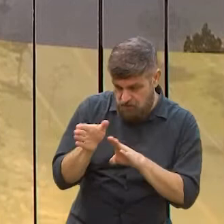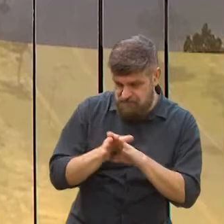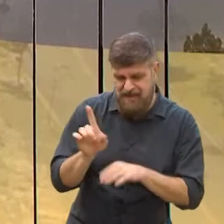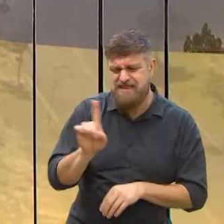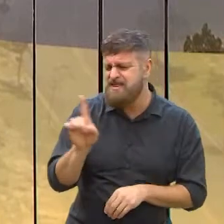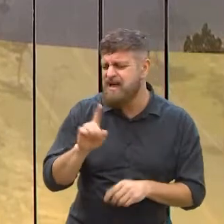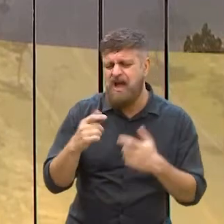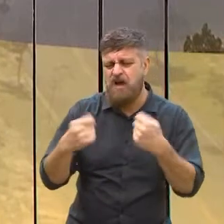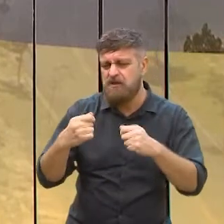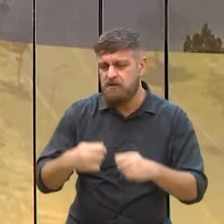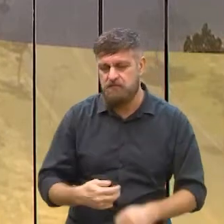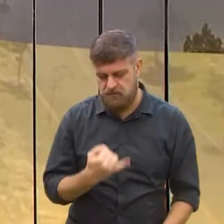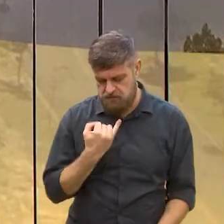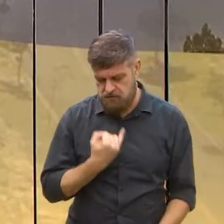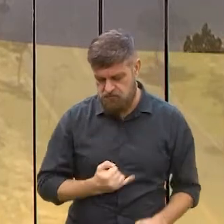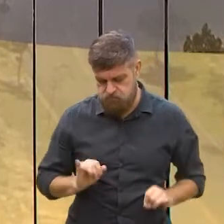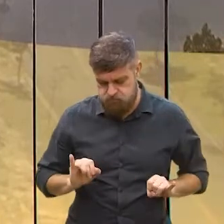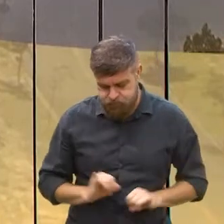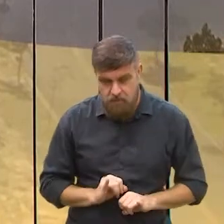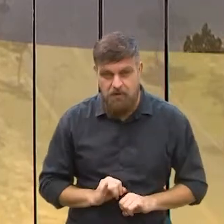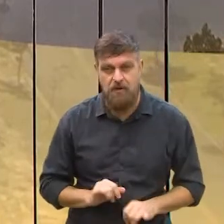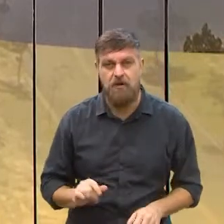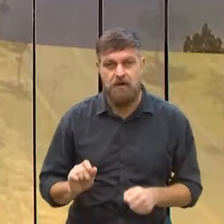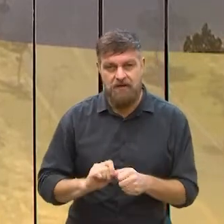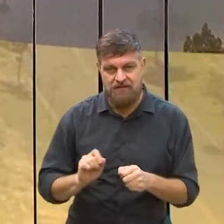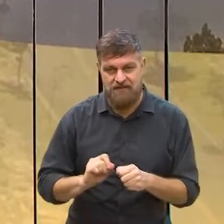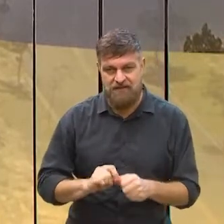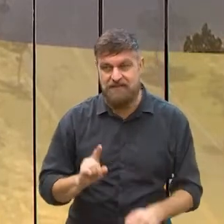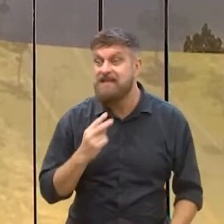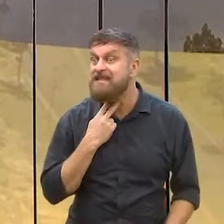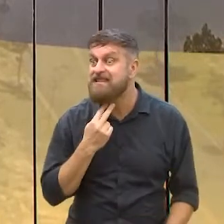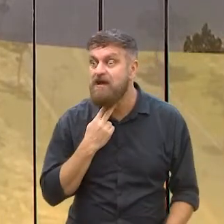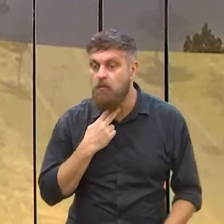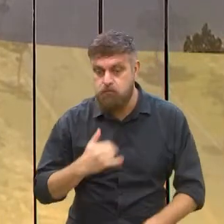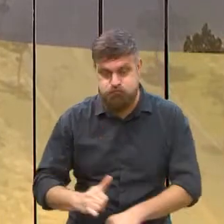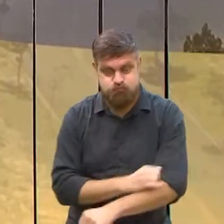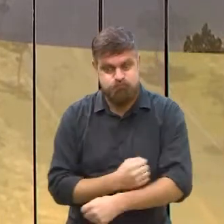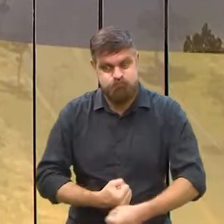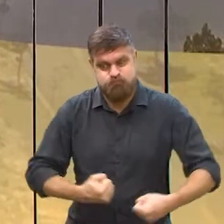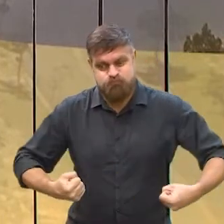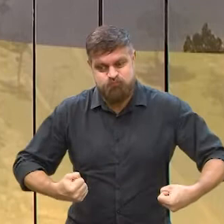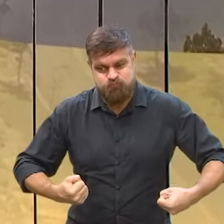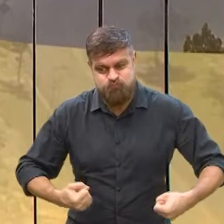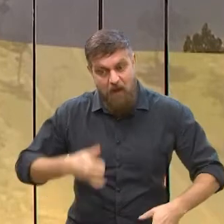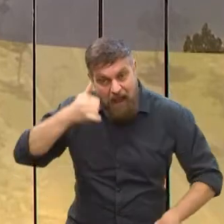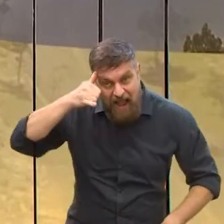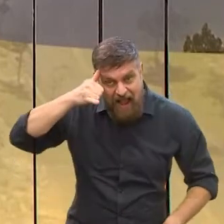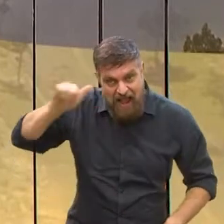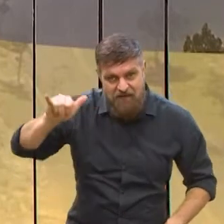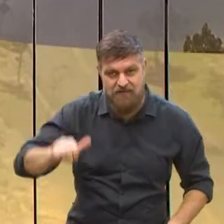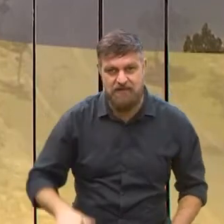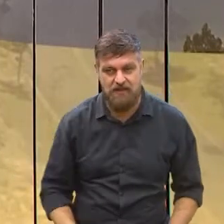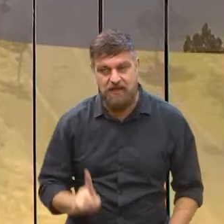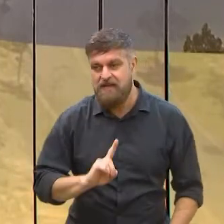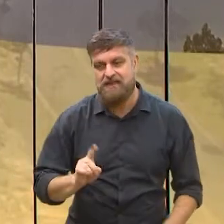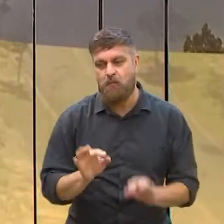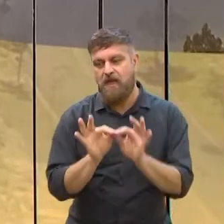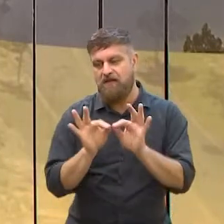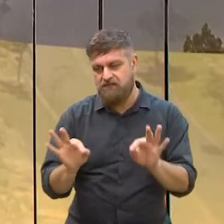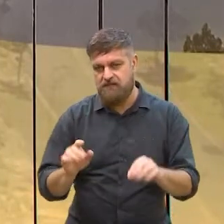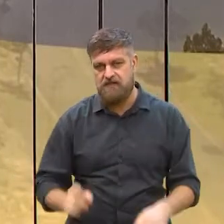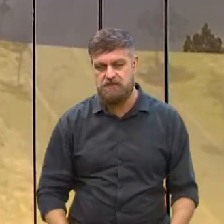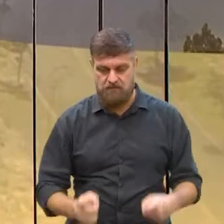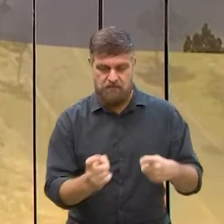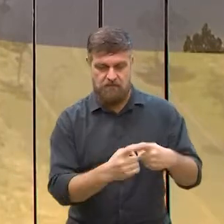consenso, trate a obesidade, para não virar um caso que precisa de cirurgia. Tratar a obesidade não é simples. Ser